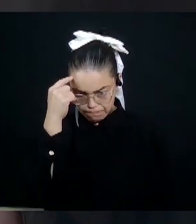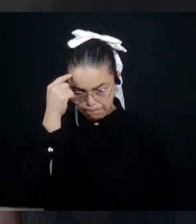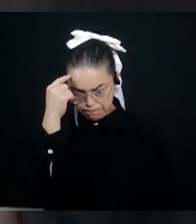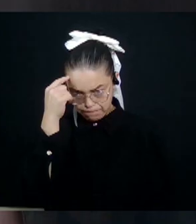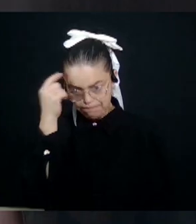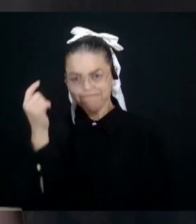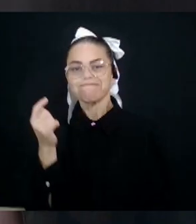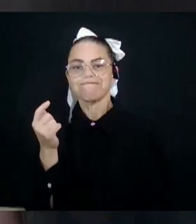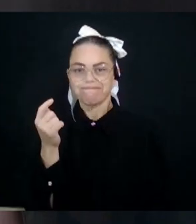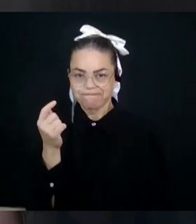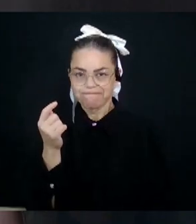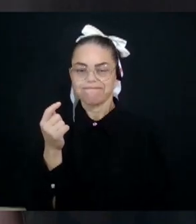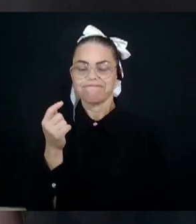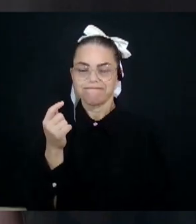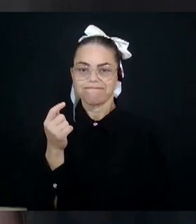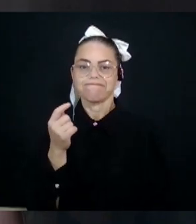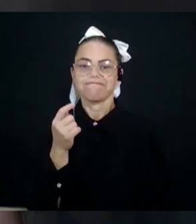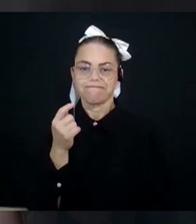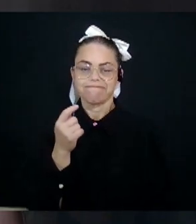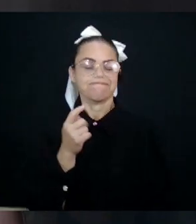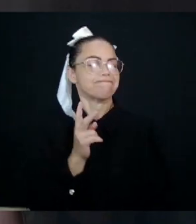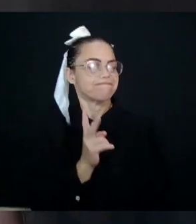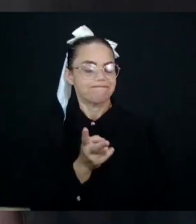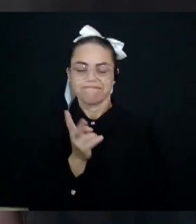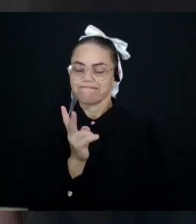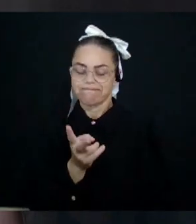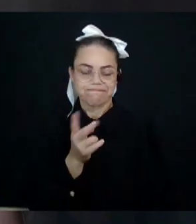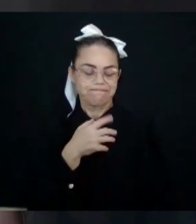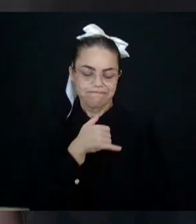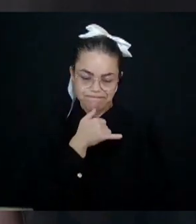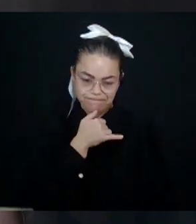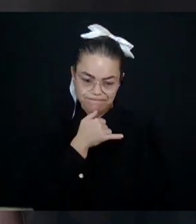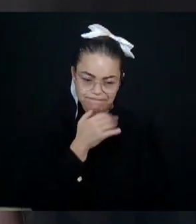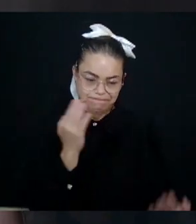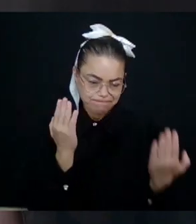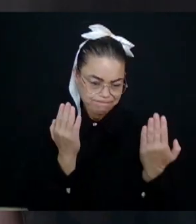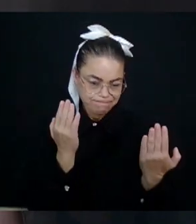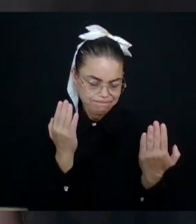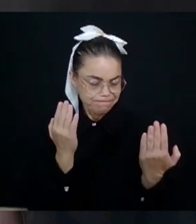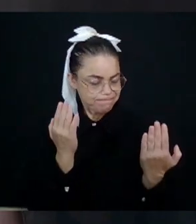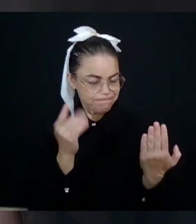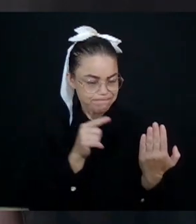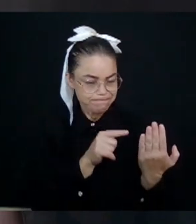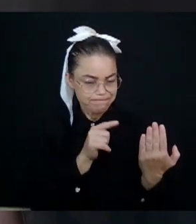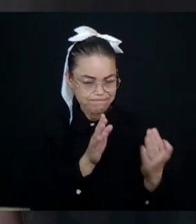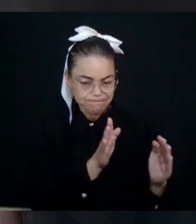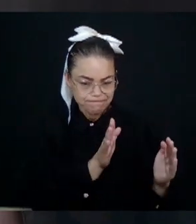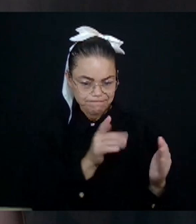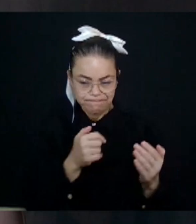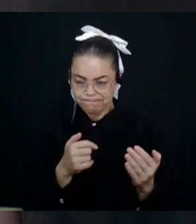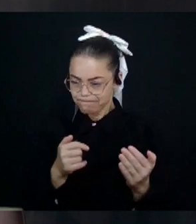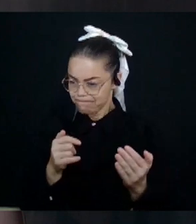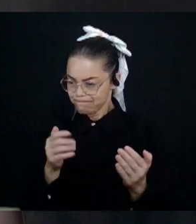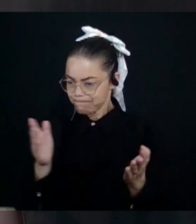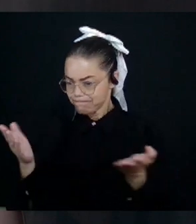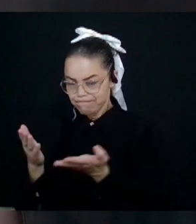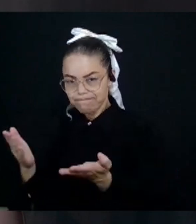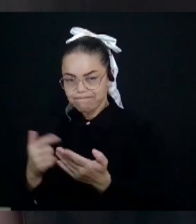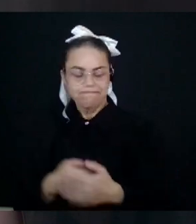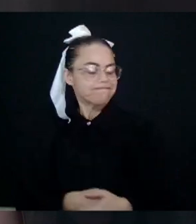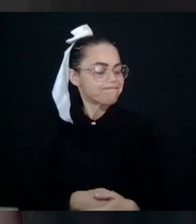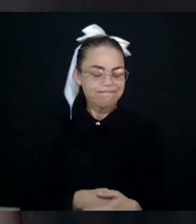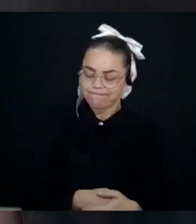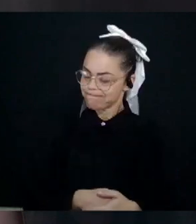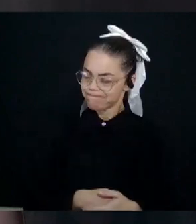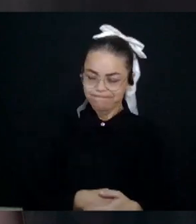muito intensos, né, de comparação daquele momento com o de agora, que você não